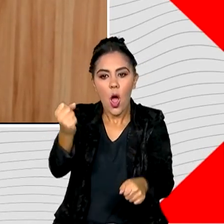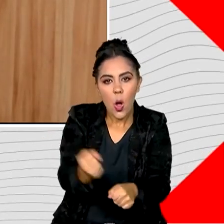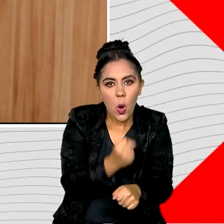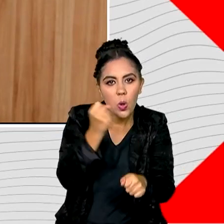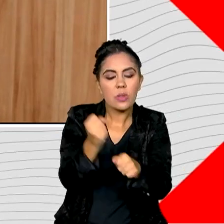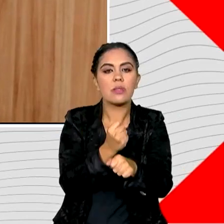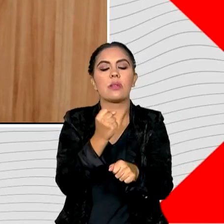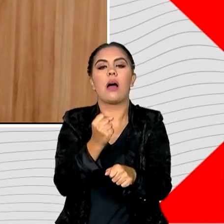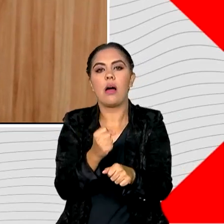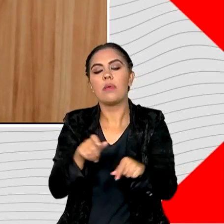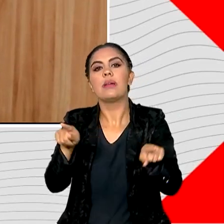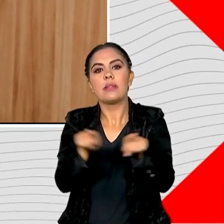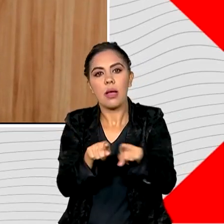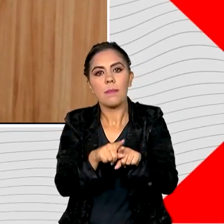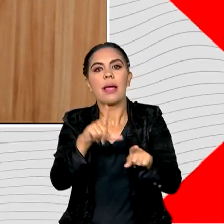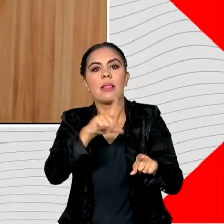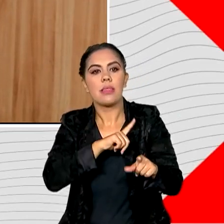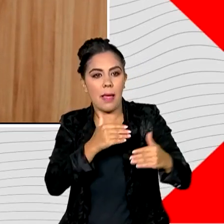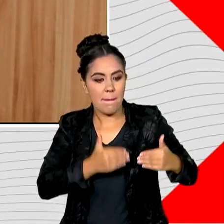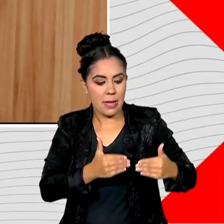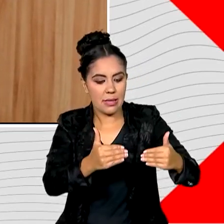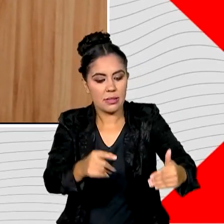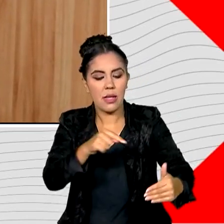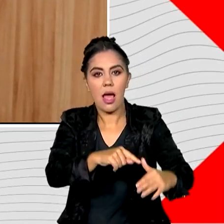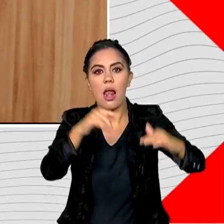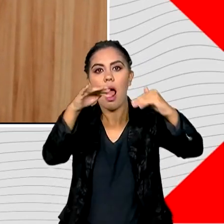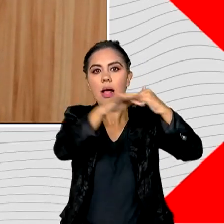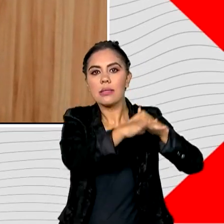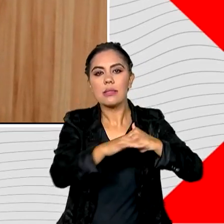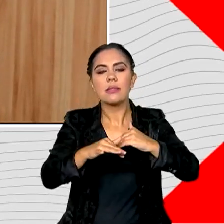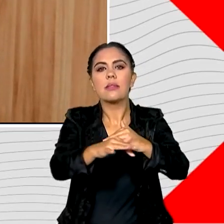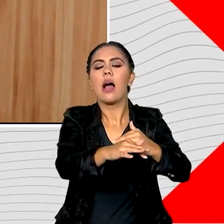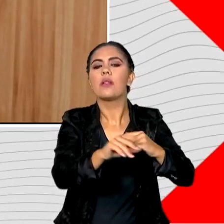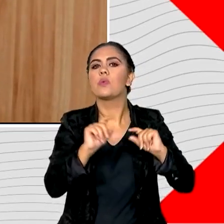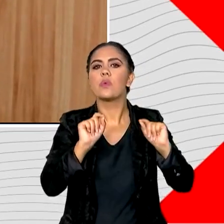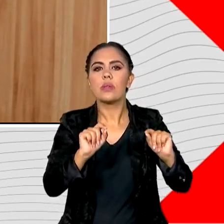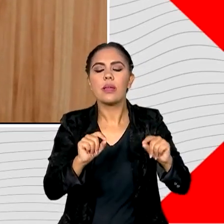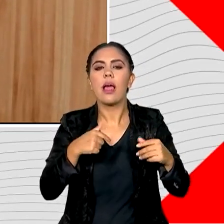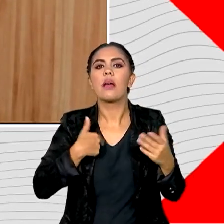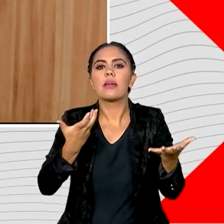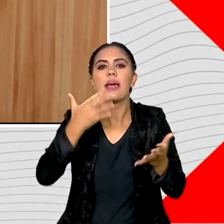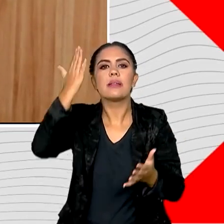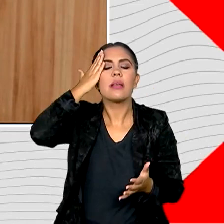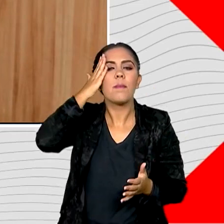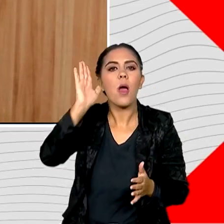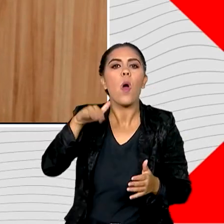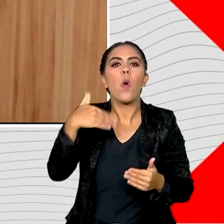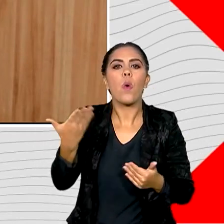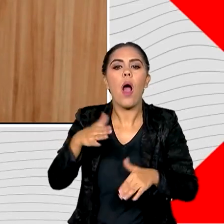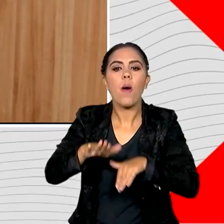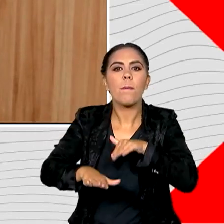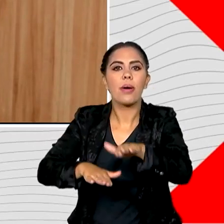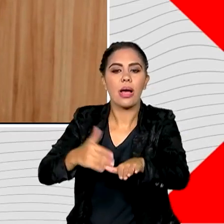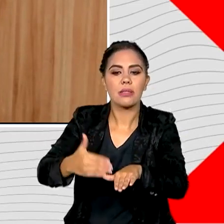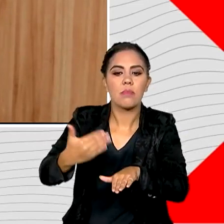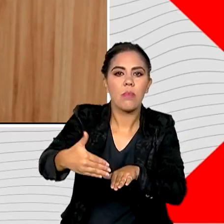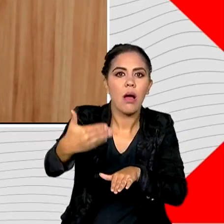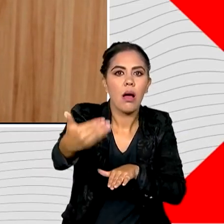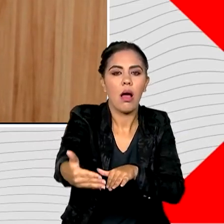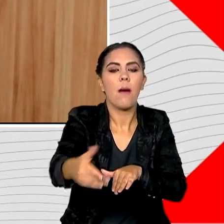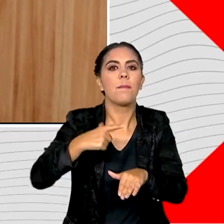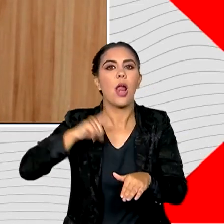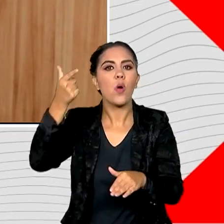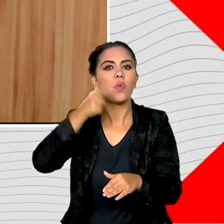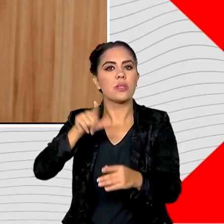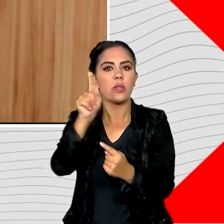teremos também do Ministério das Cidades, mas eu quero entender quais serão os próximos passos para alcançar esse objetivo